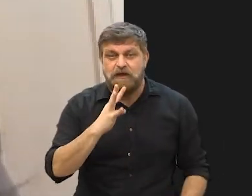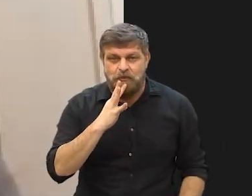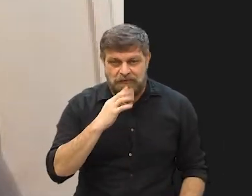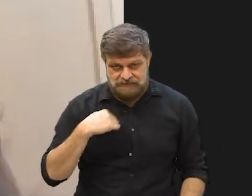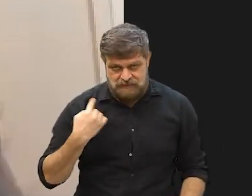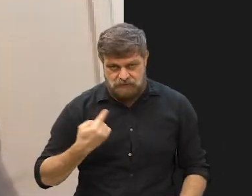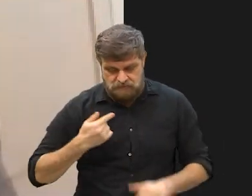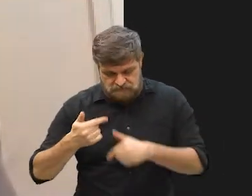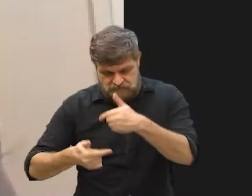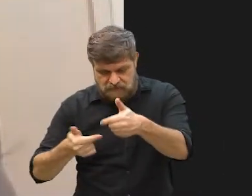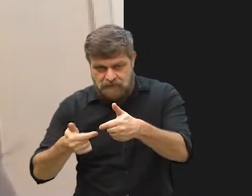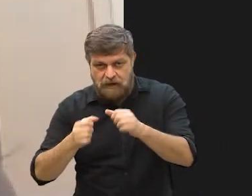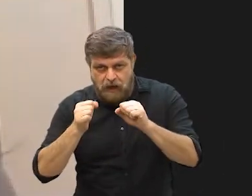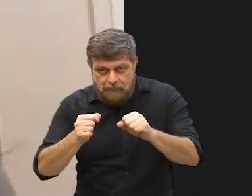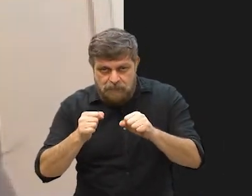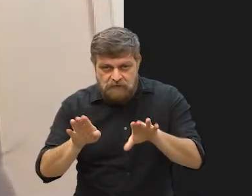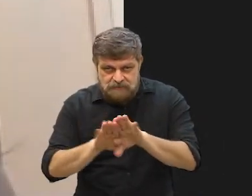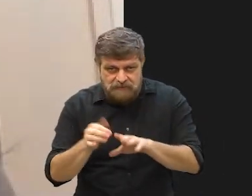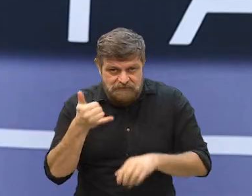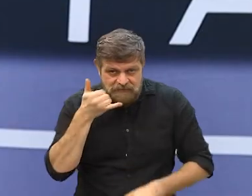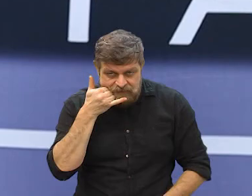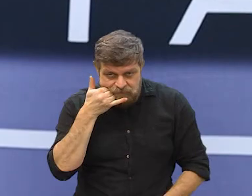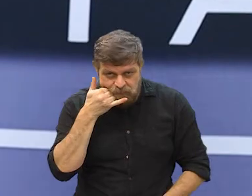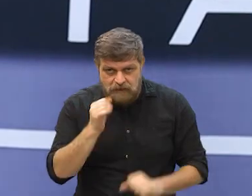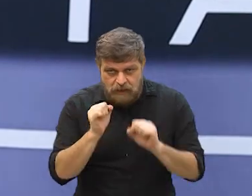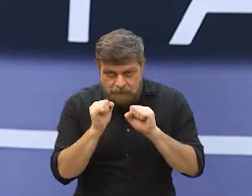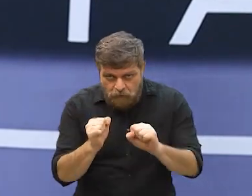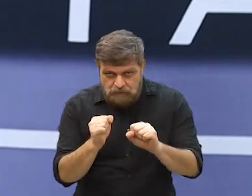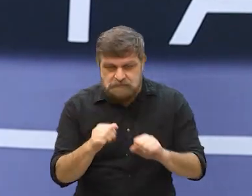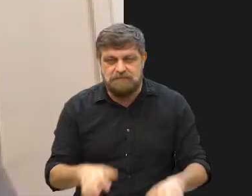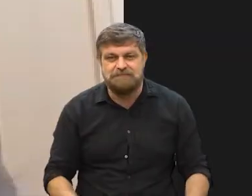nosso trabalho, eu não sei se eu posso deixar meu telefone. Pode deixar.